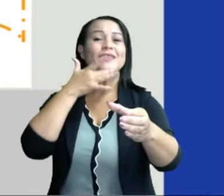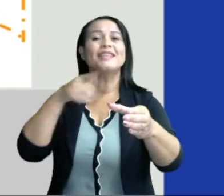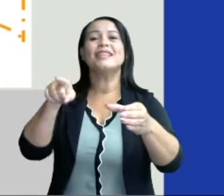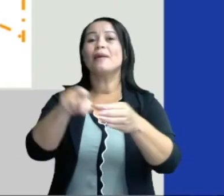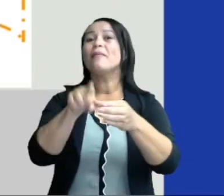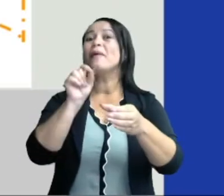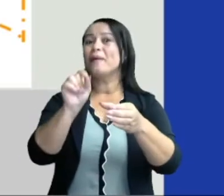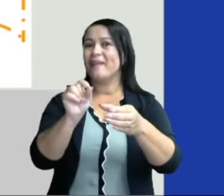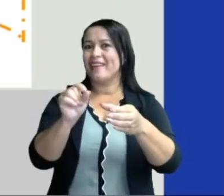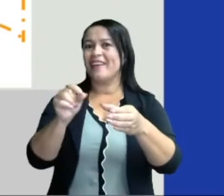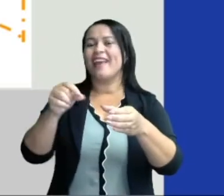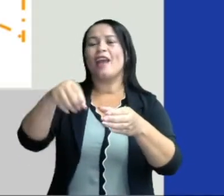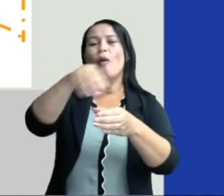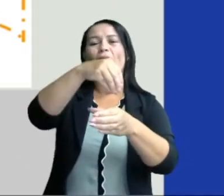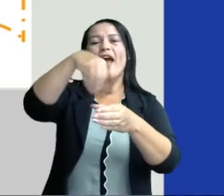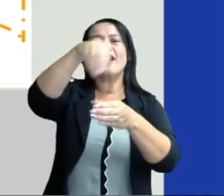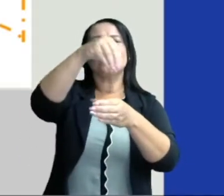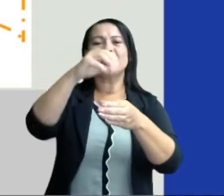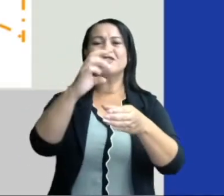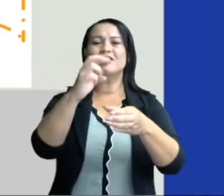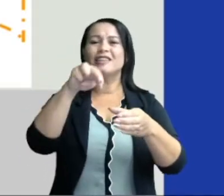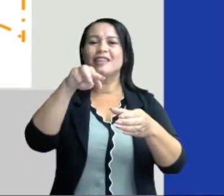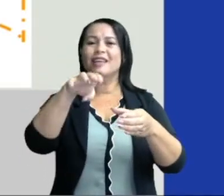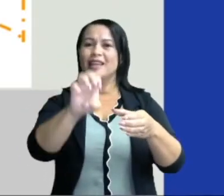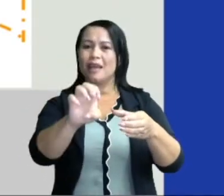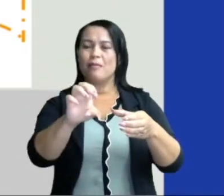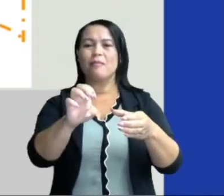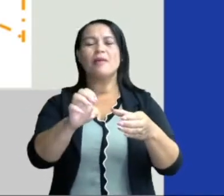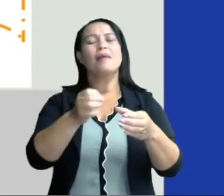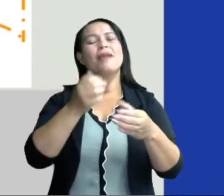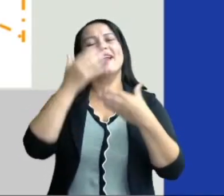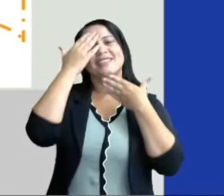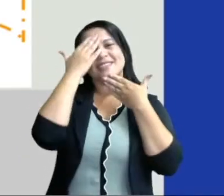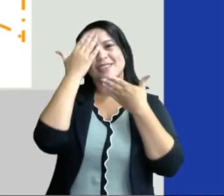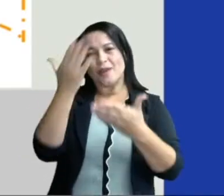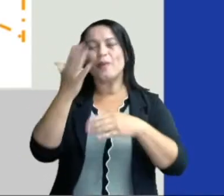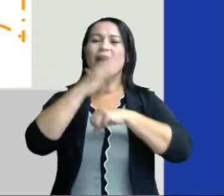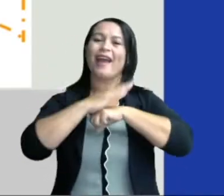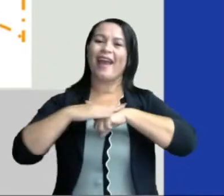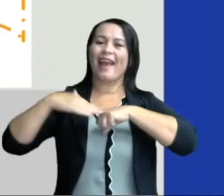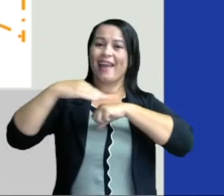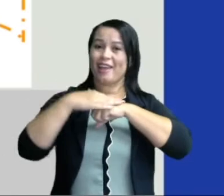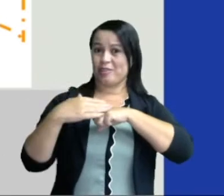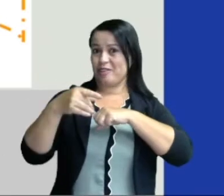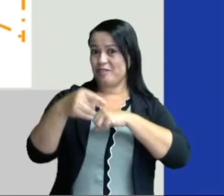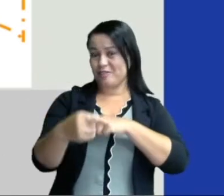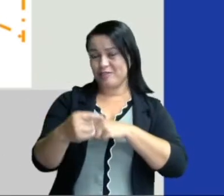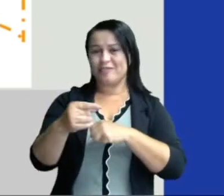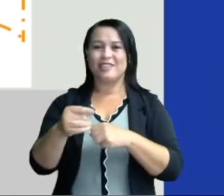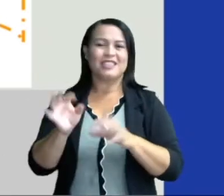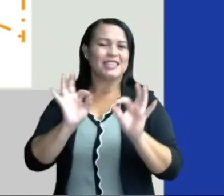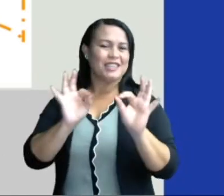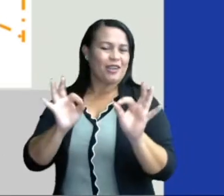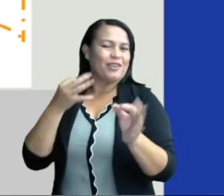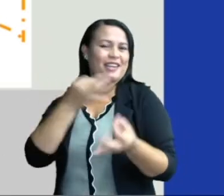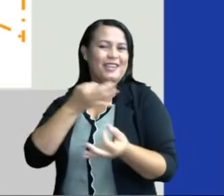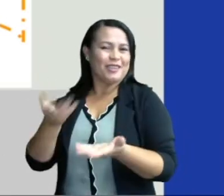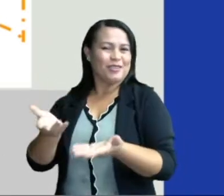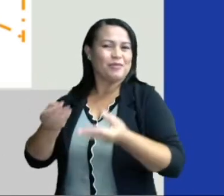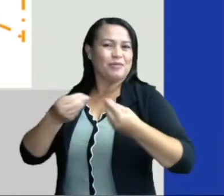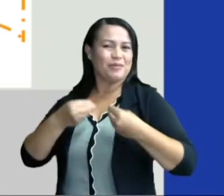de creme, para agradecer o gesto cheio de carinho que você, tão cheio de charme,